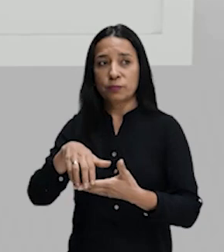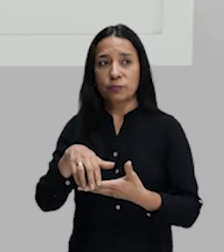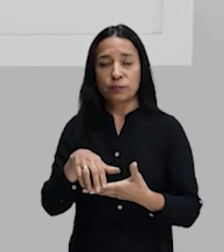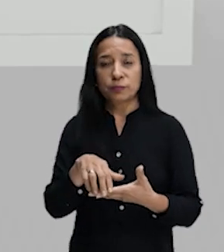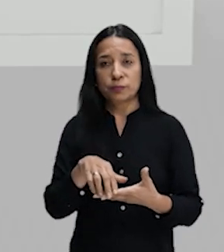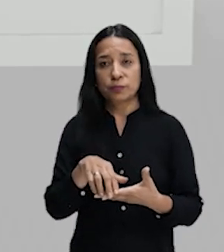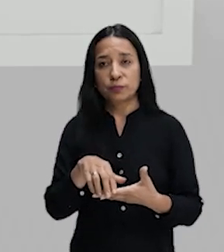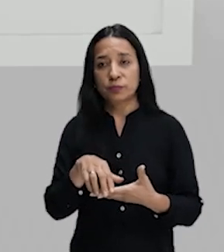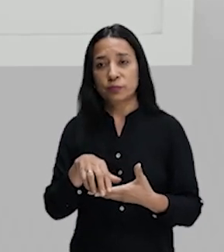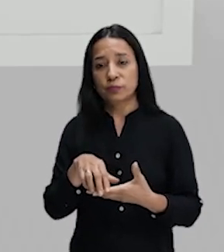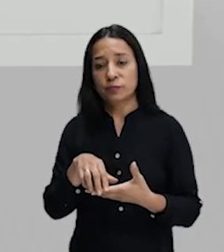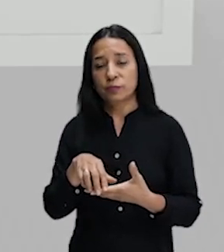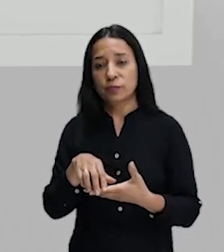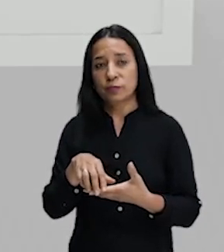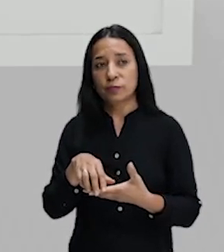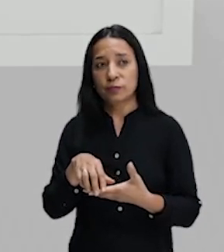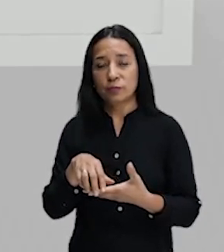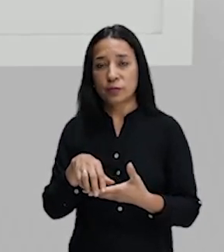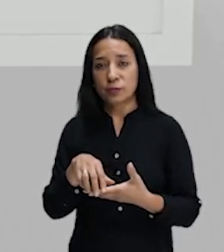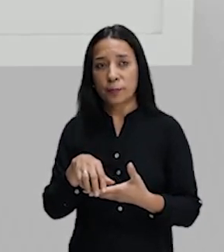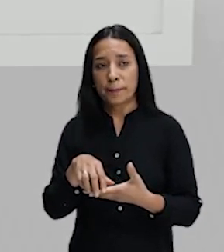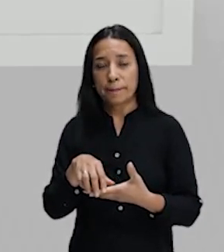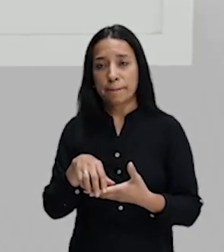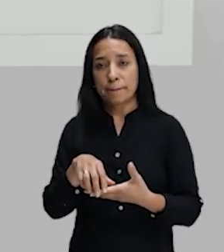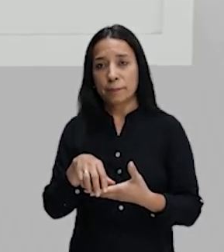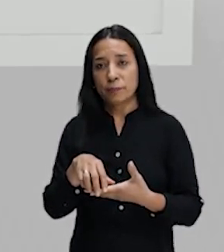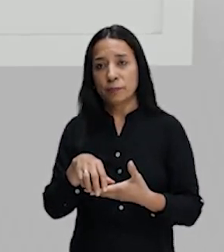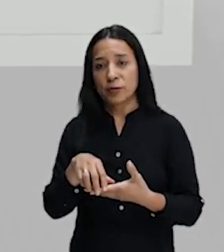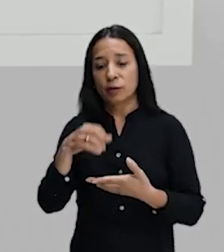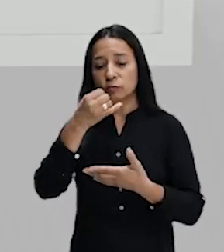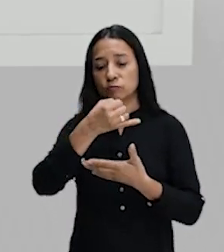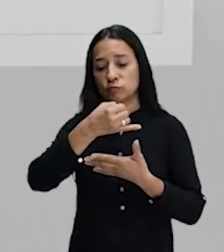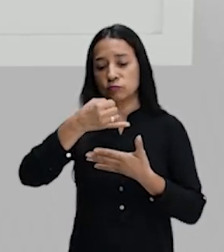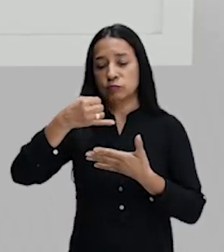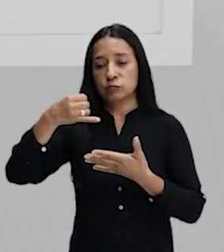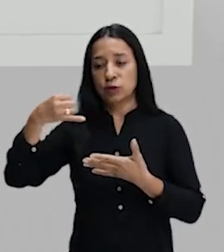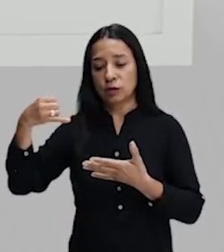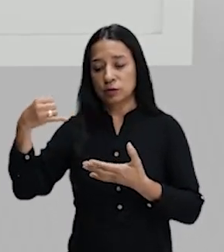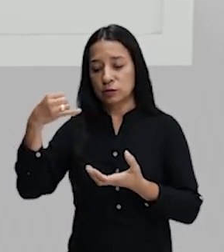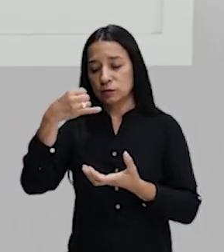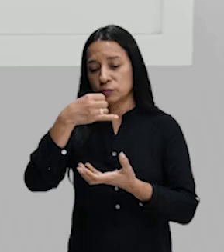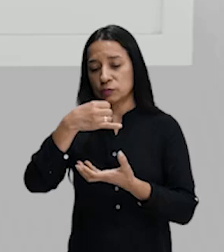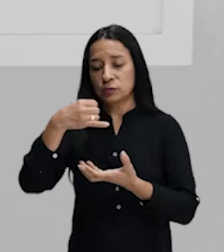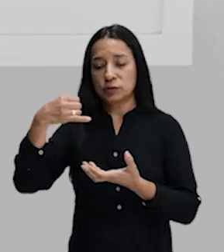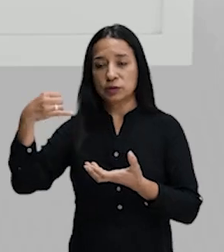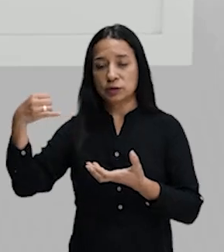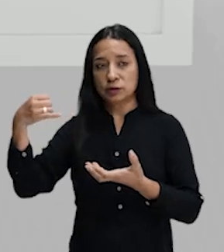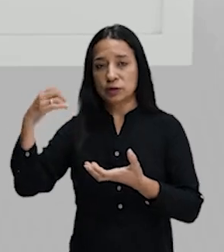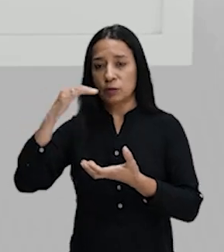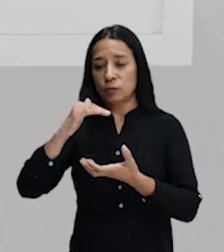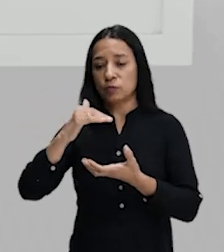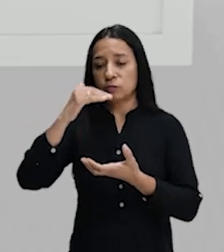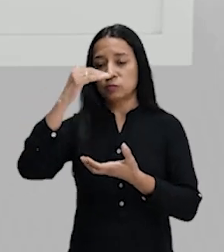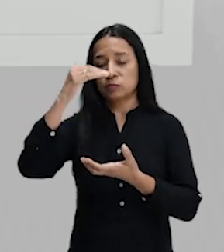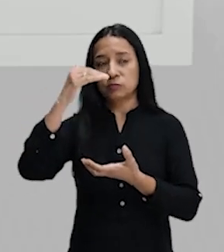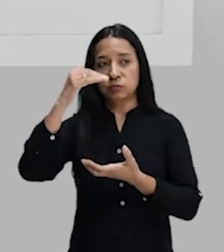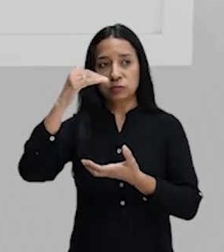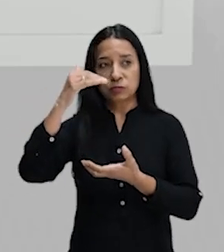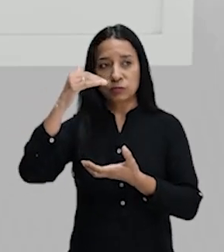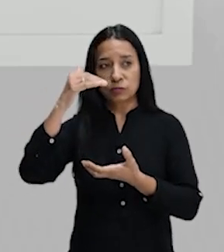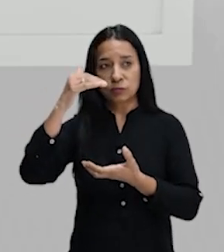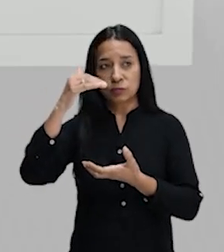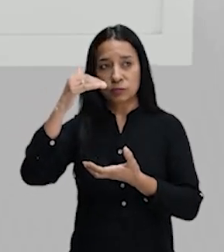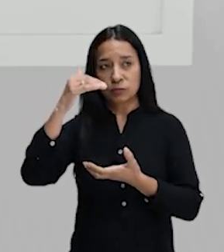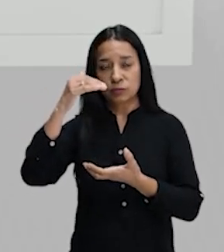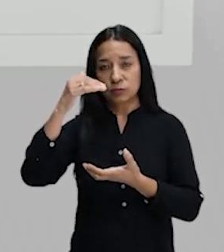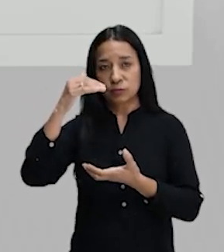Equador, né, nosso planeta. Então a parte de cima vai